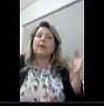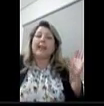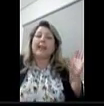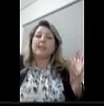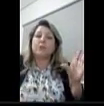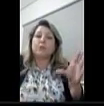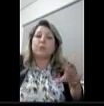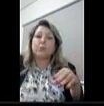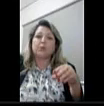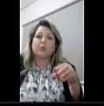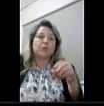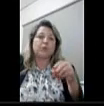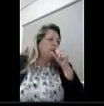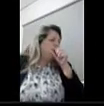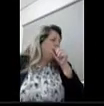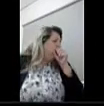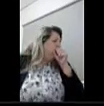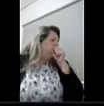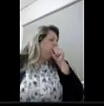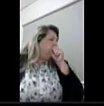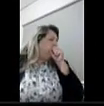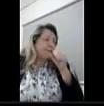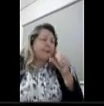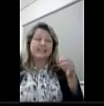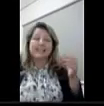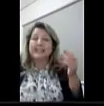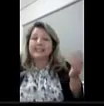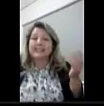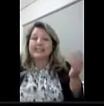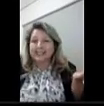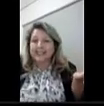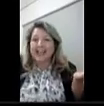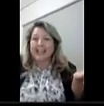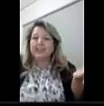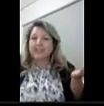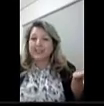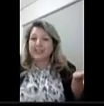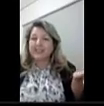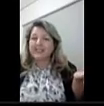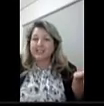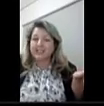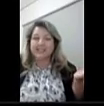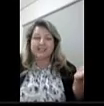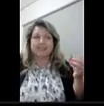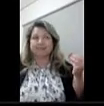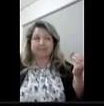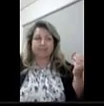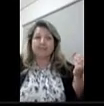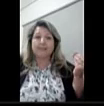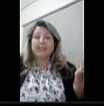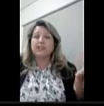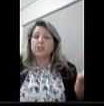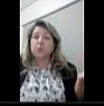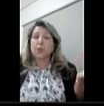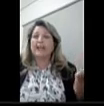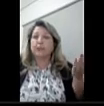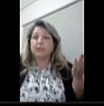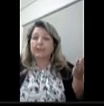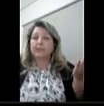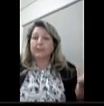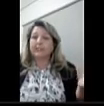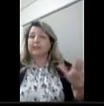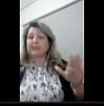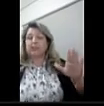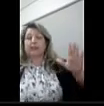Então, é isso tudo que precisa ser ensinado. Às vezes, as crianças de quarto,